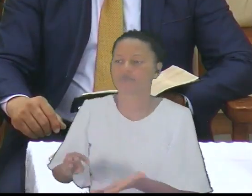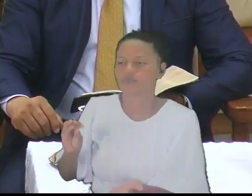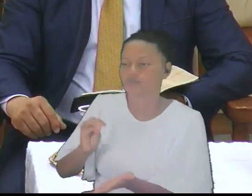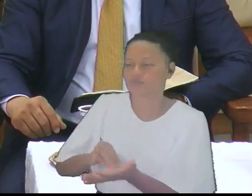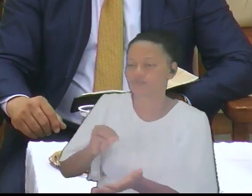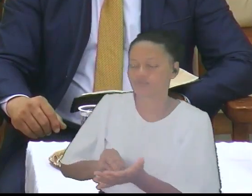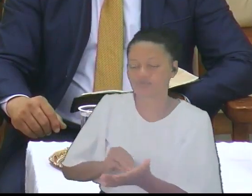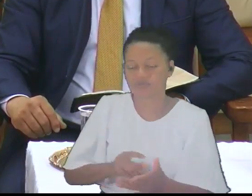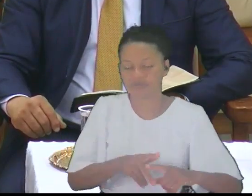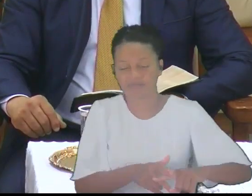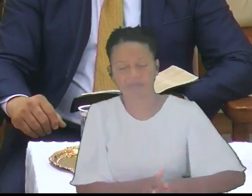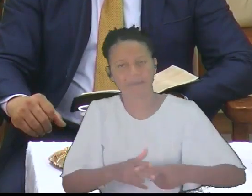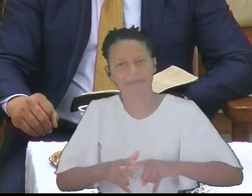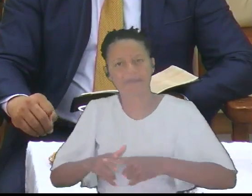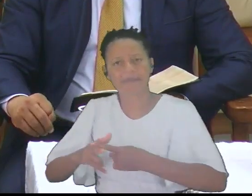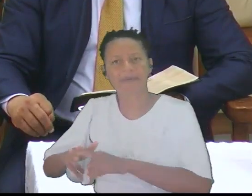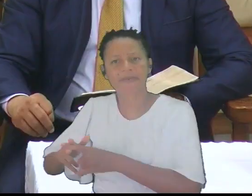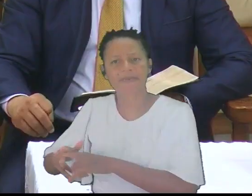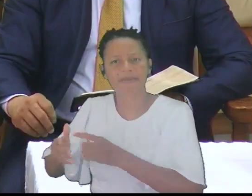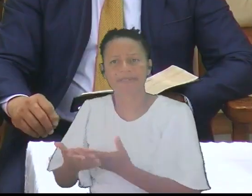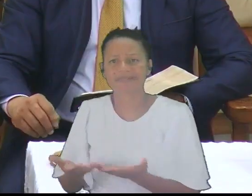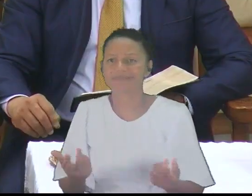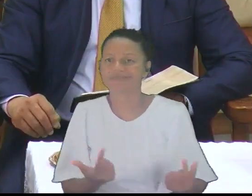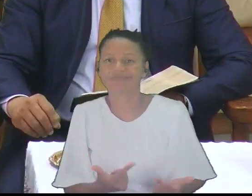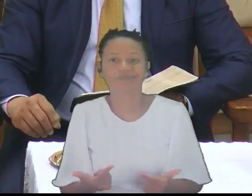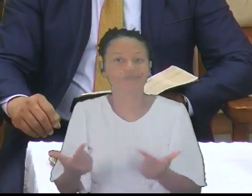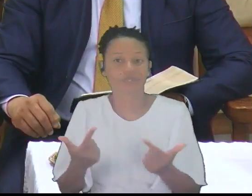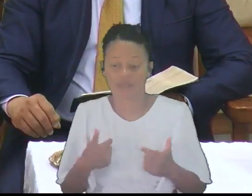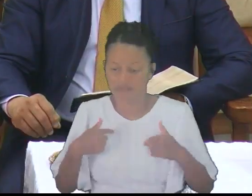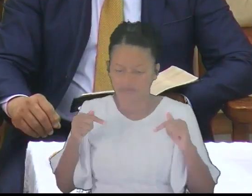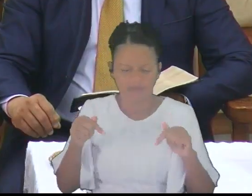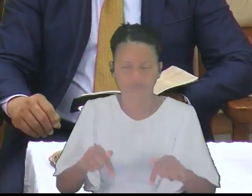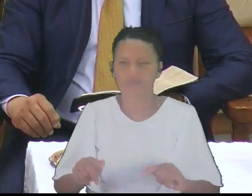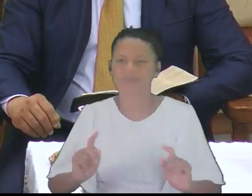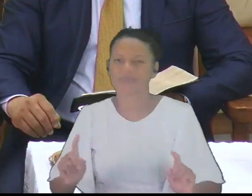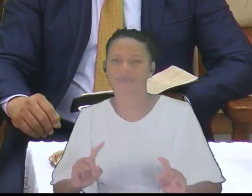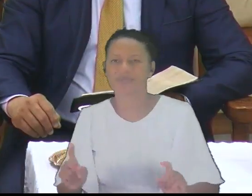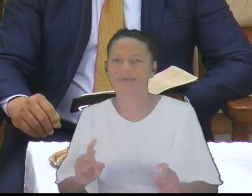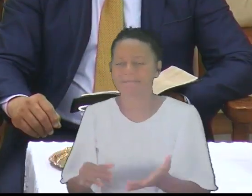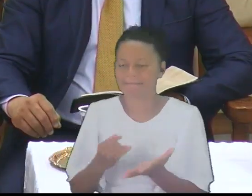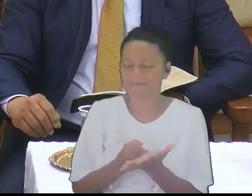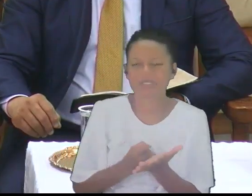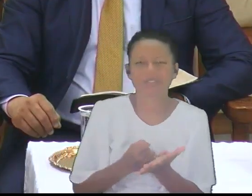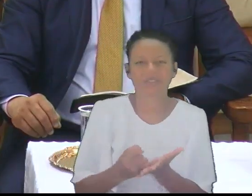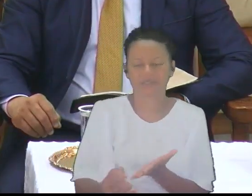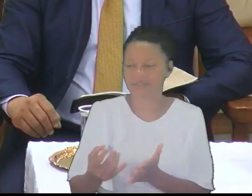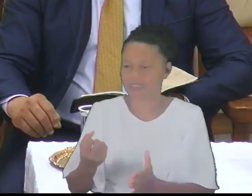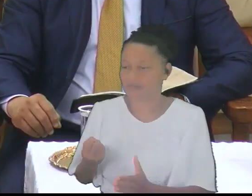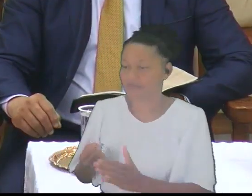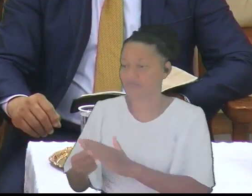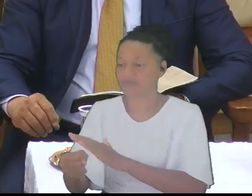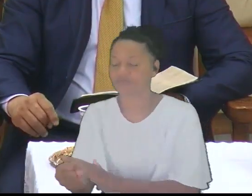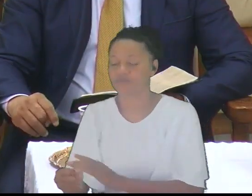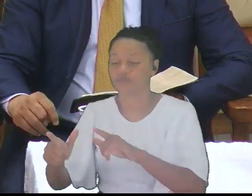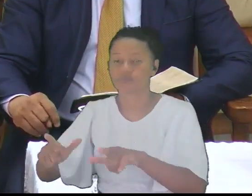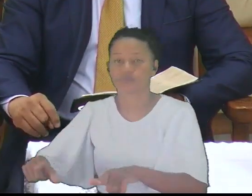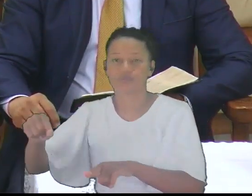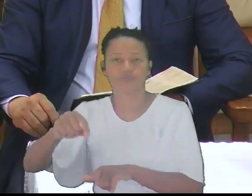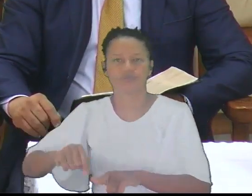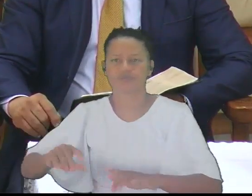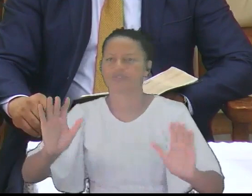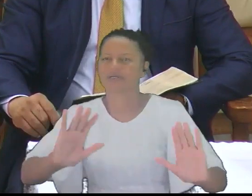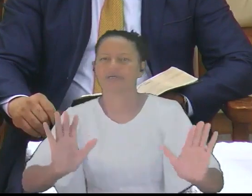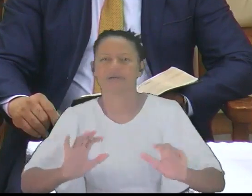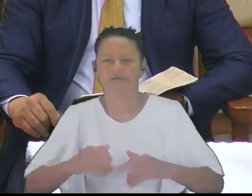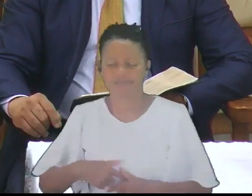o aperfeiçoamento. Então, nós não estamos aqui para introduzir você no santuário. Nós não estamos aqui